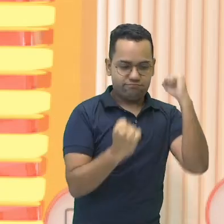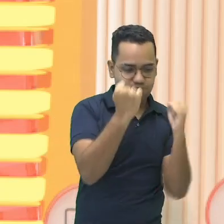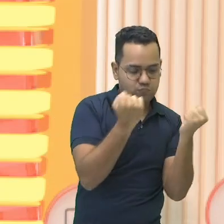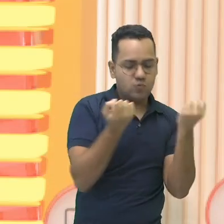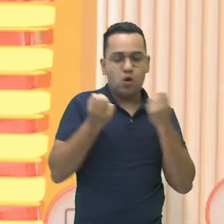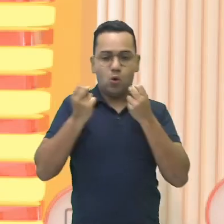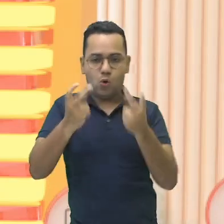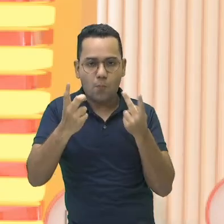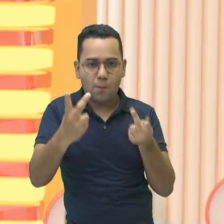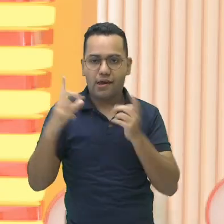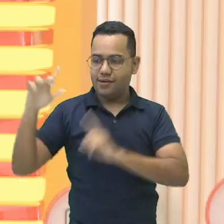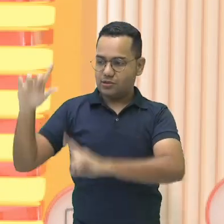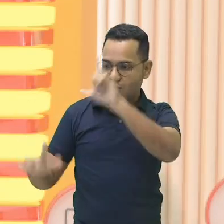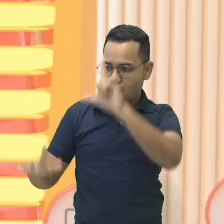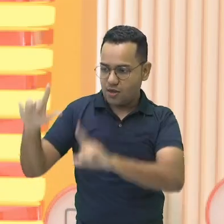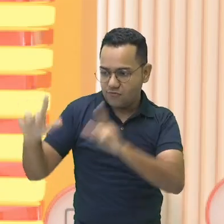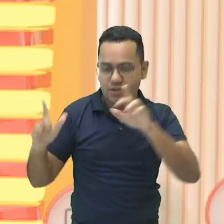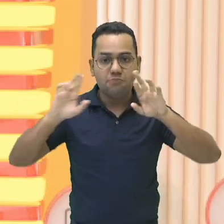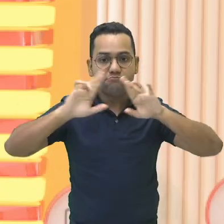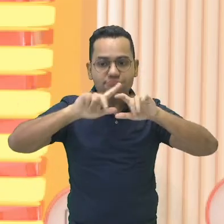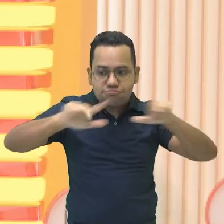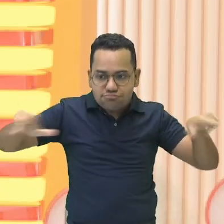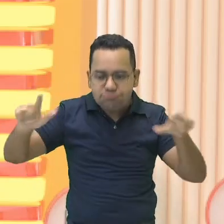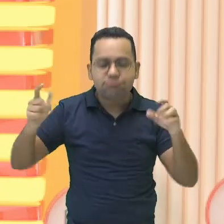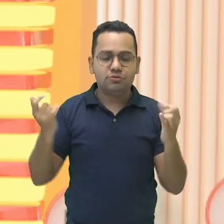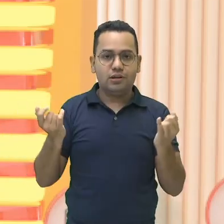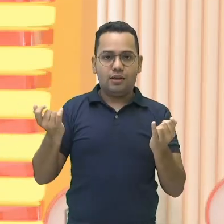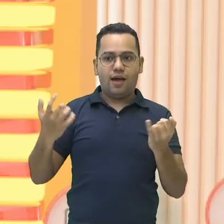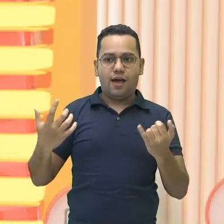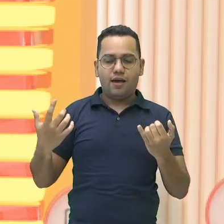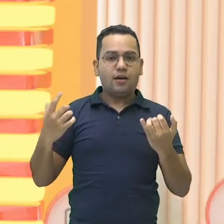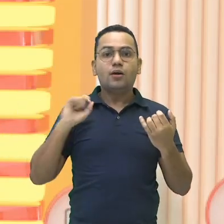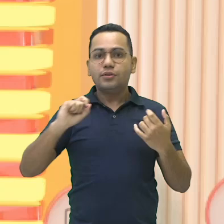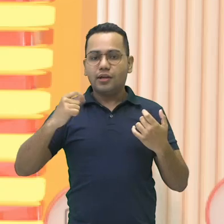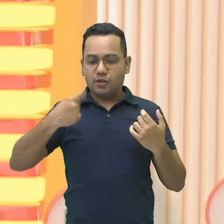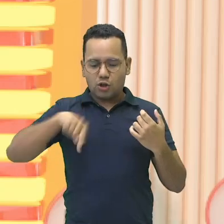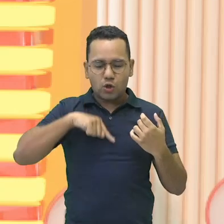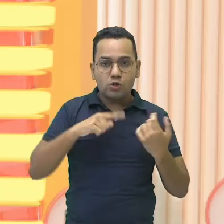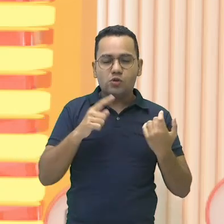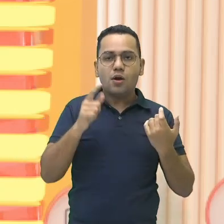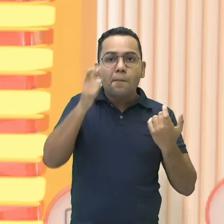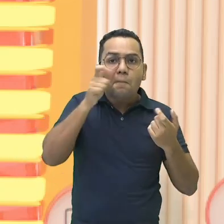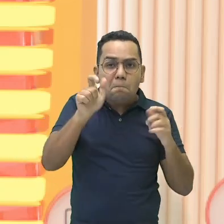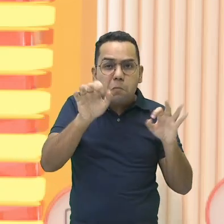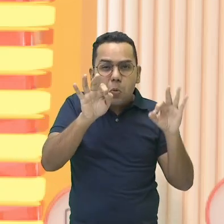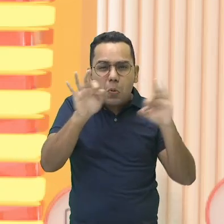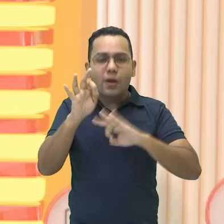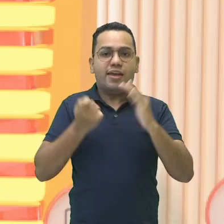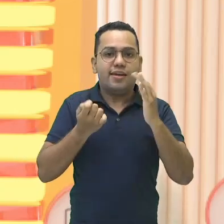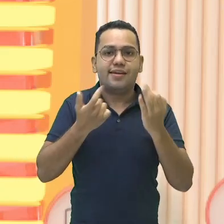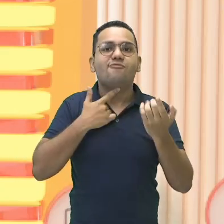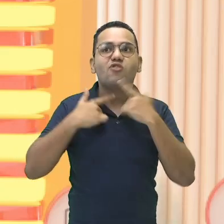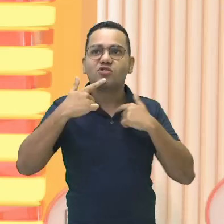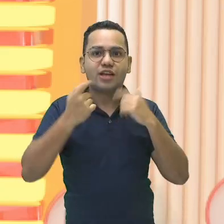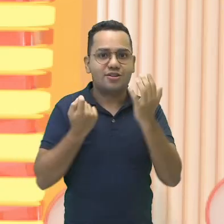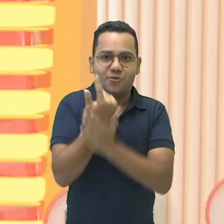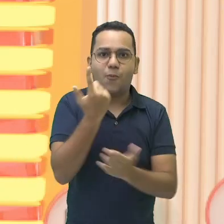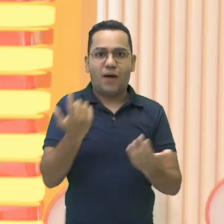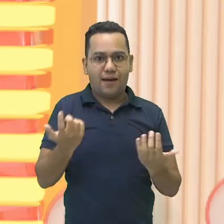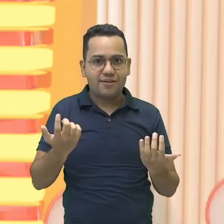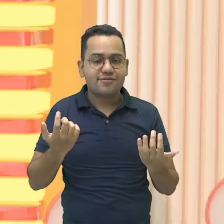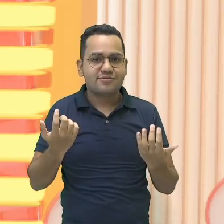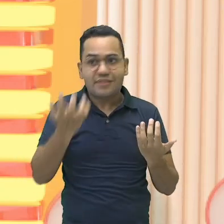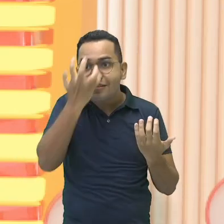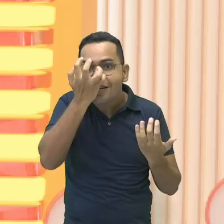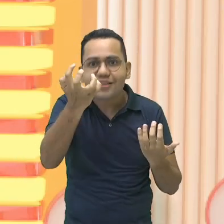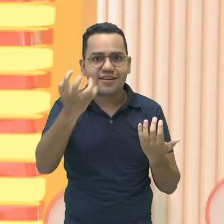né, TV, jornal, internet, até chegar na gente aqui, né? A gente é só uma parte de tudo isso aí. Vamos ver